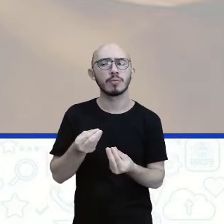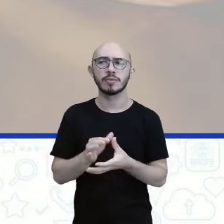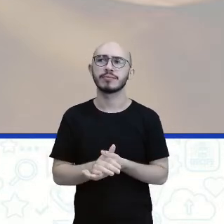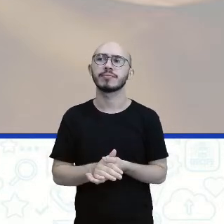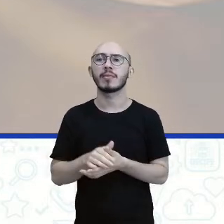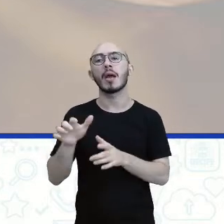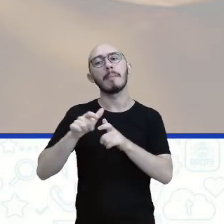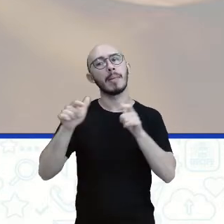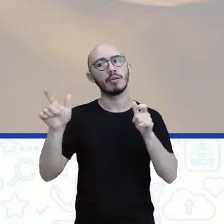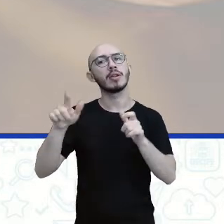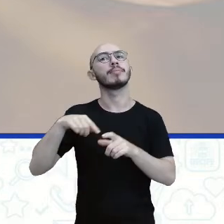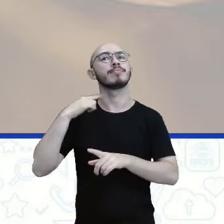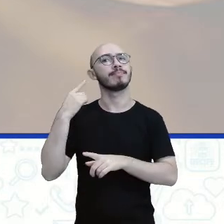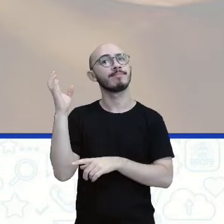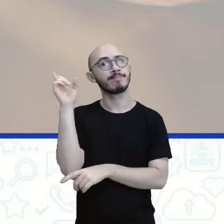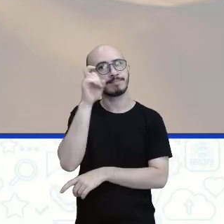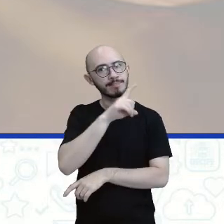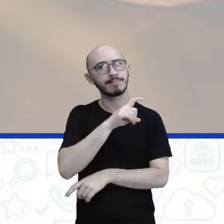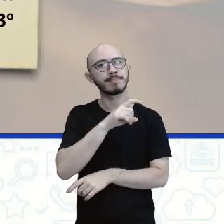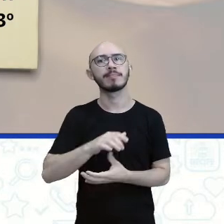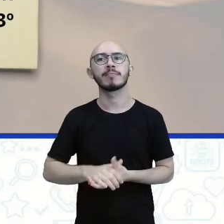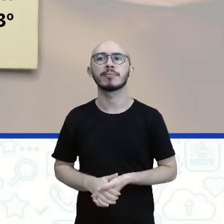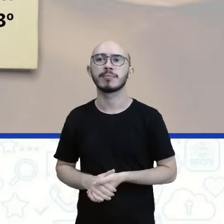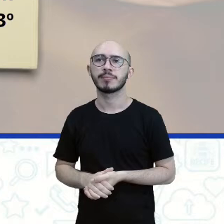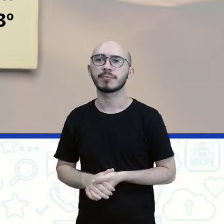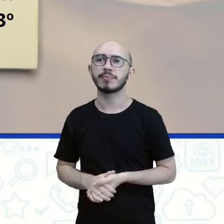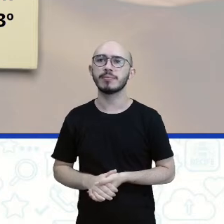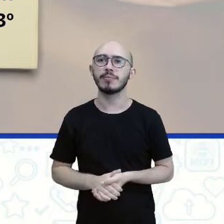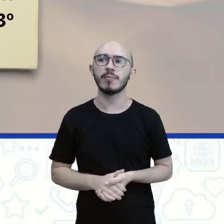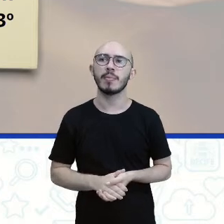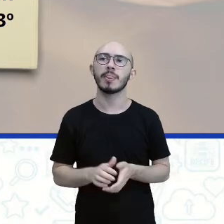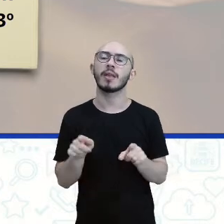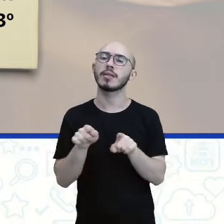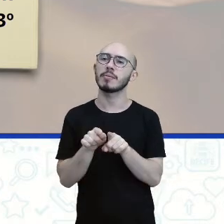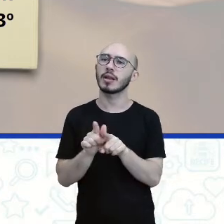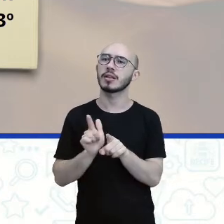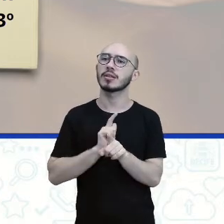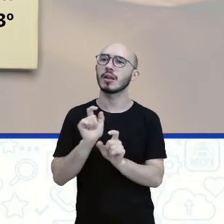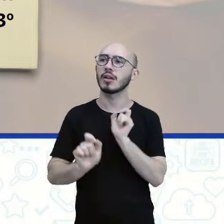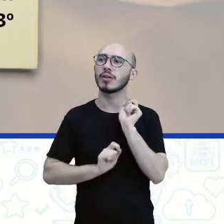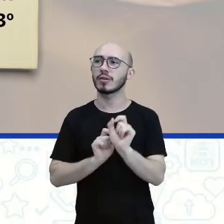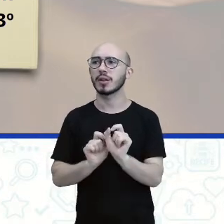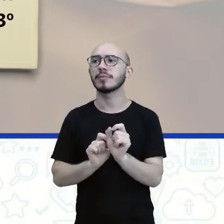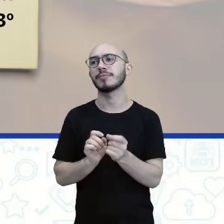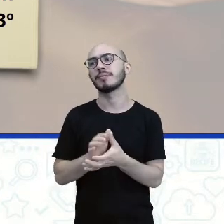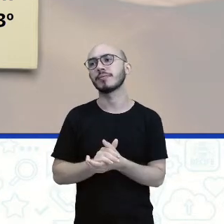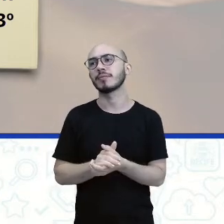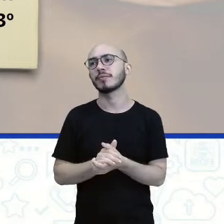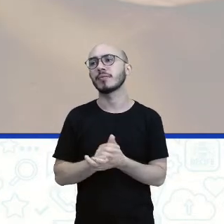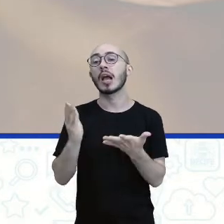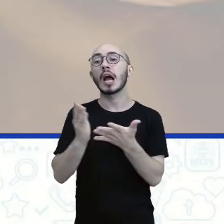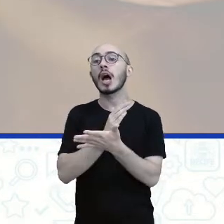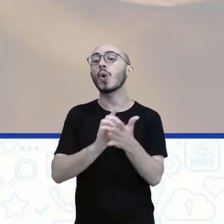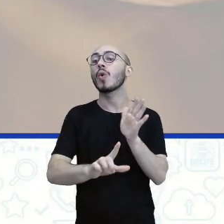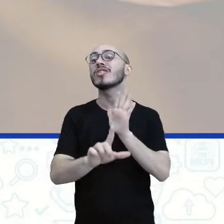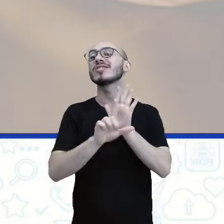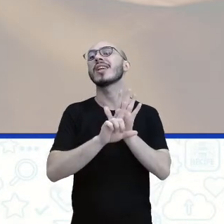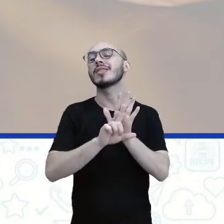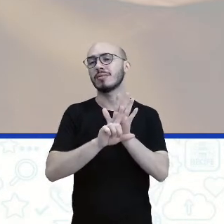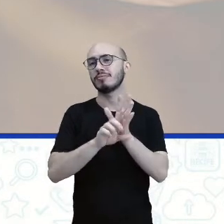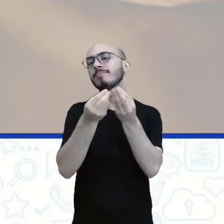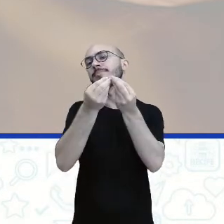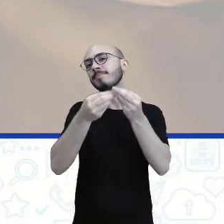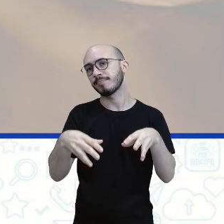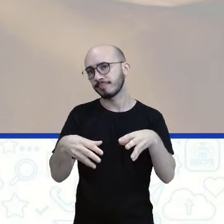para a maioria é meio complicada essa situação, né? Enfim, então a gente tem um desmonte de algumas leis, né, que até